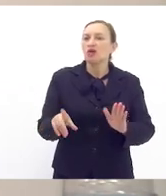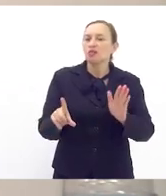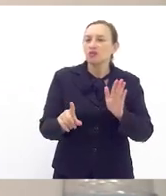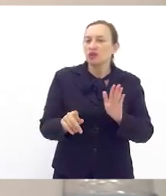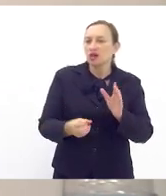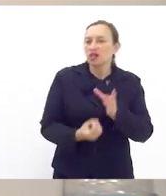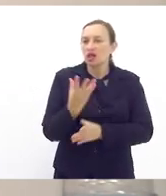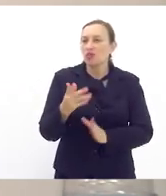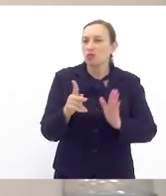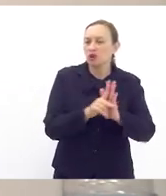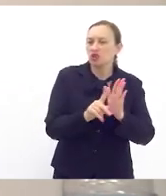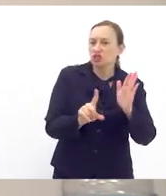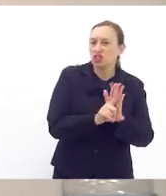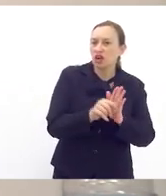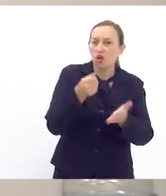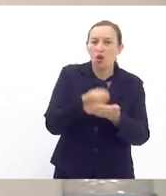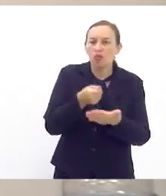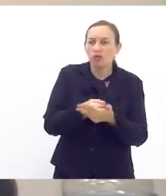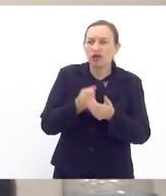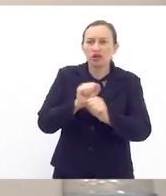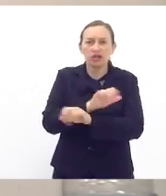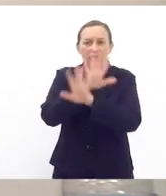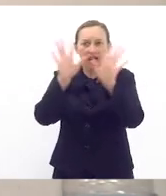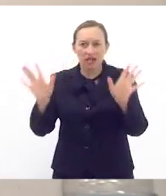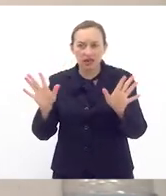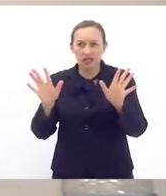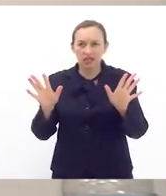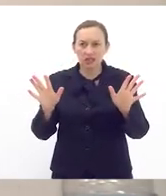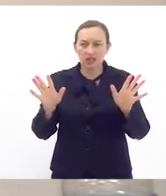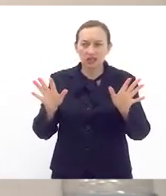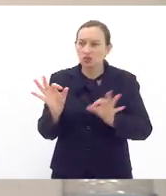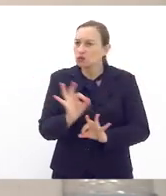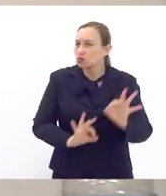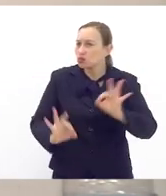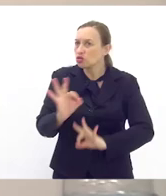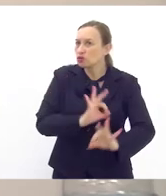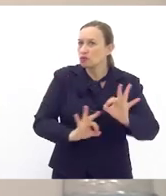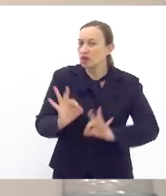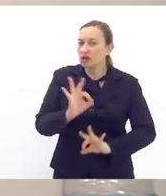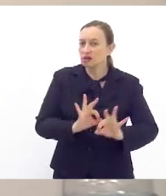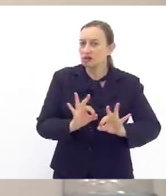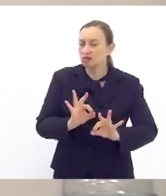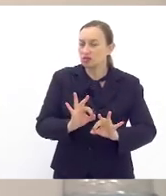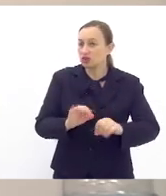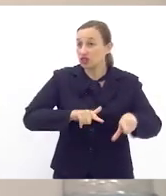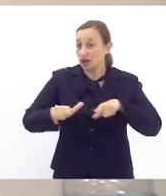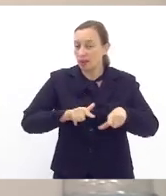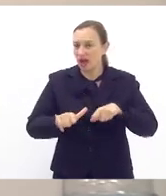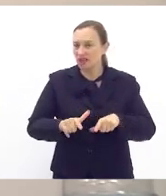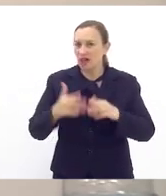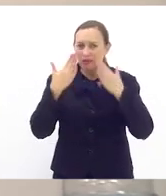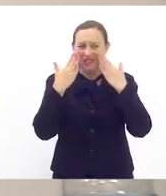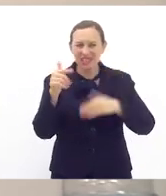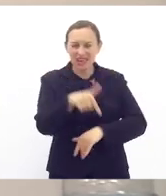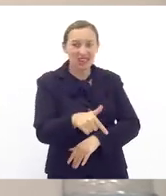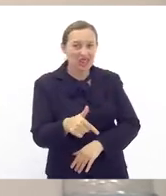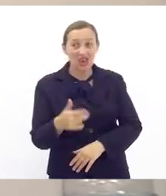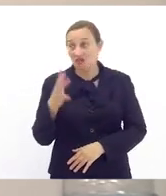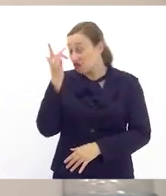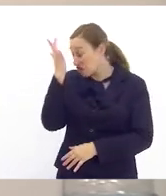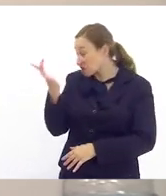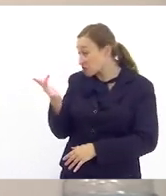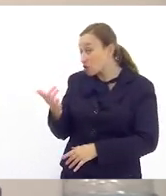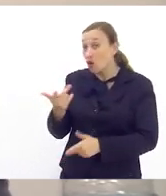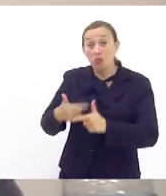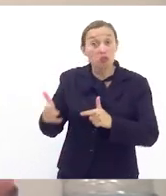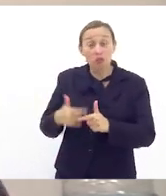que obriga transparência nos planos de contingência porque vi aqui apresentar para gente é mole o problema é que a gente não consegue